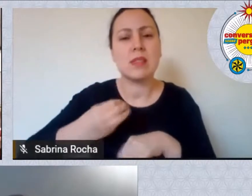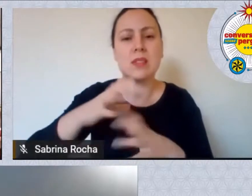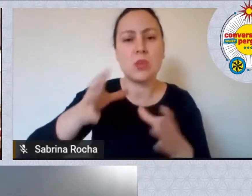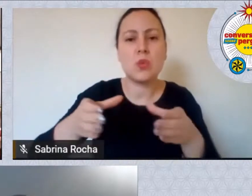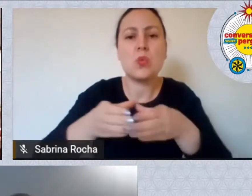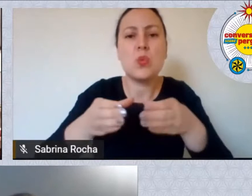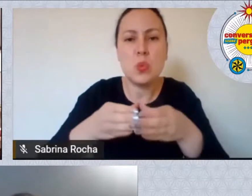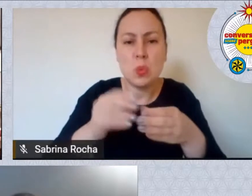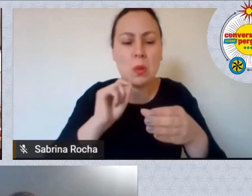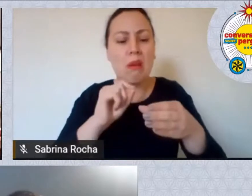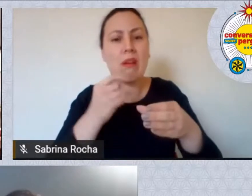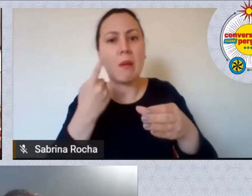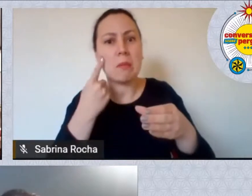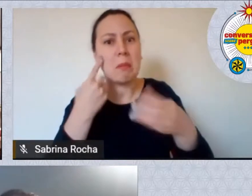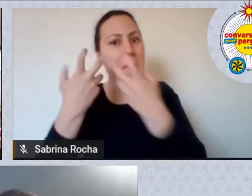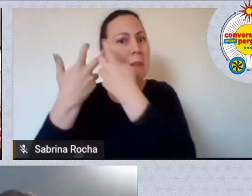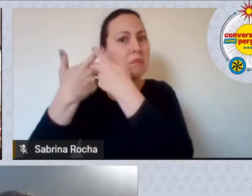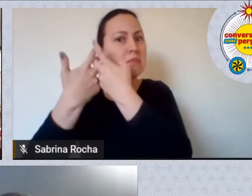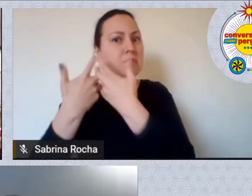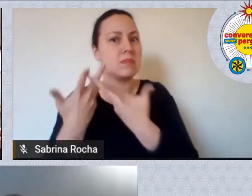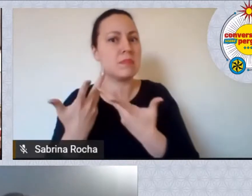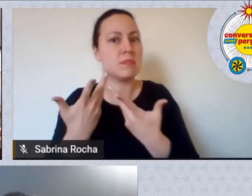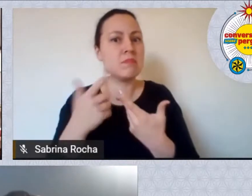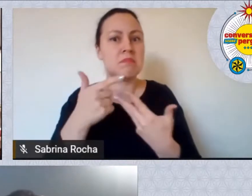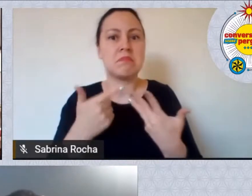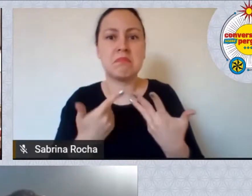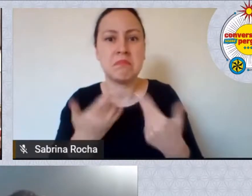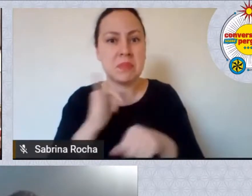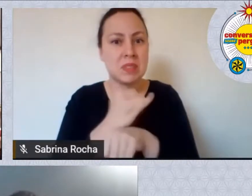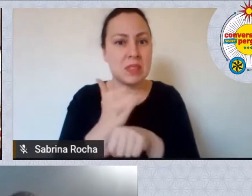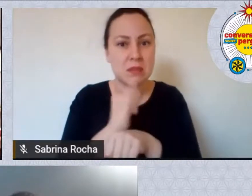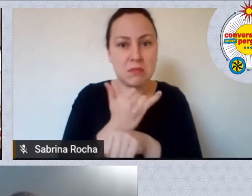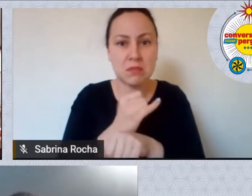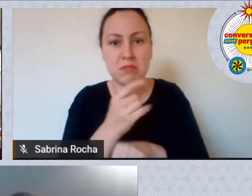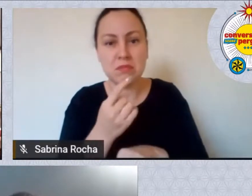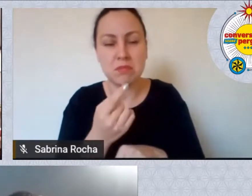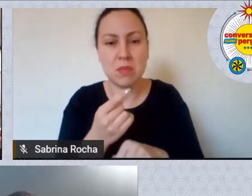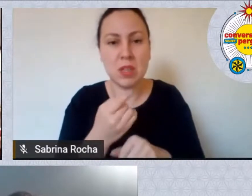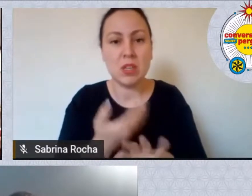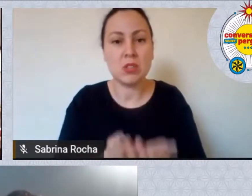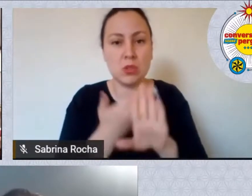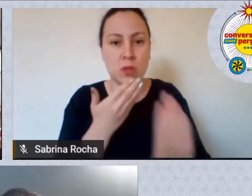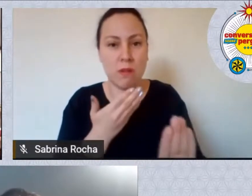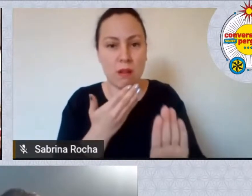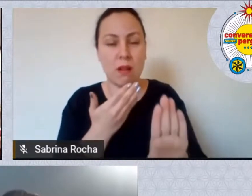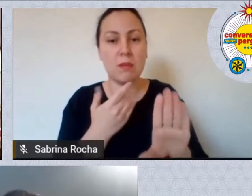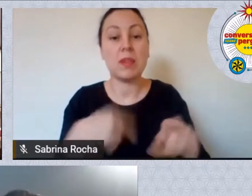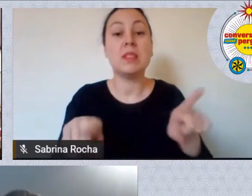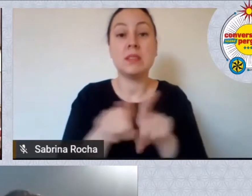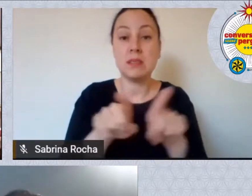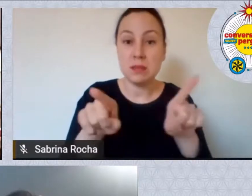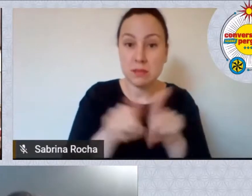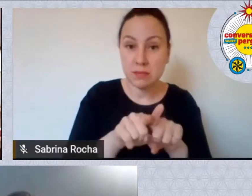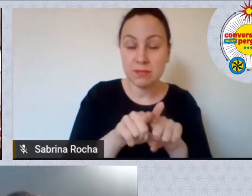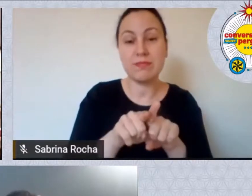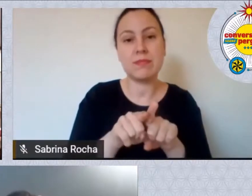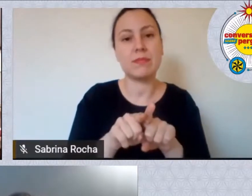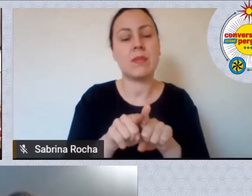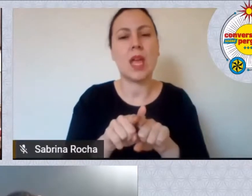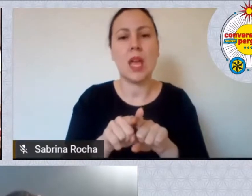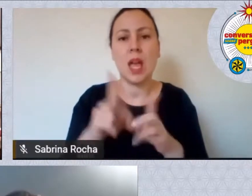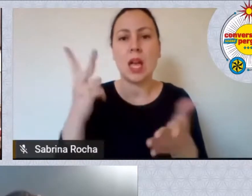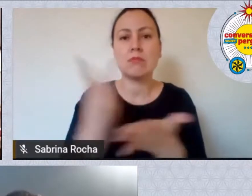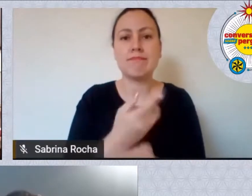pandemia, com as diferentes estratégias de isolamento social e com seus efeitos